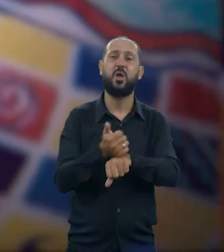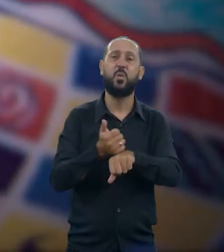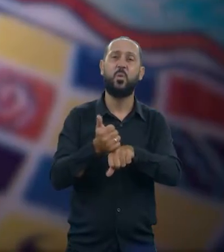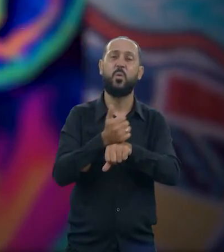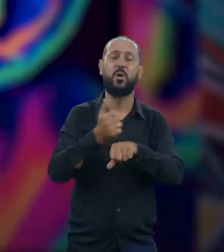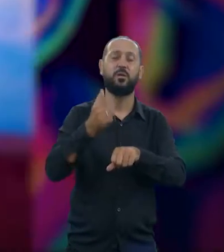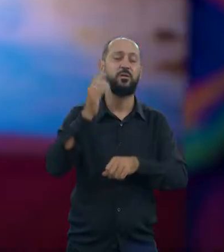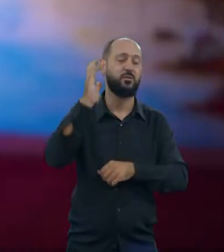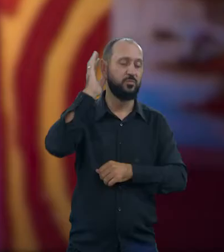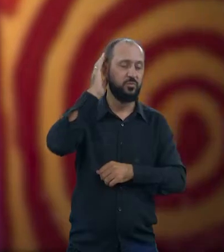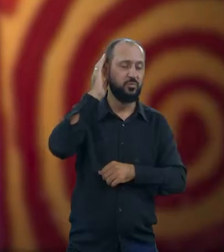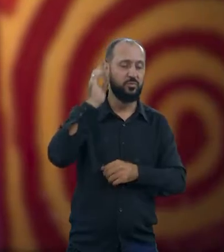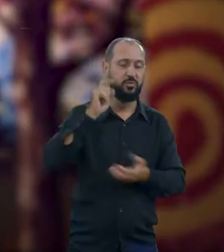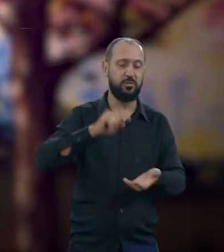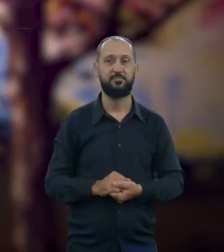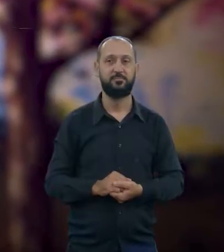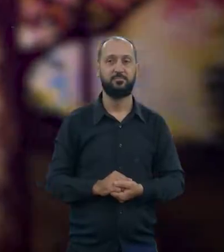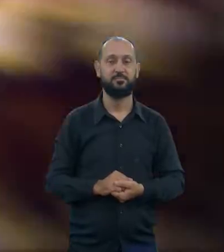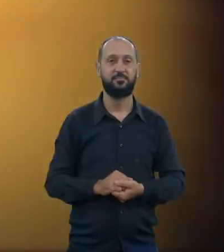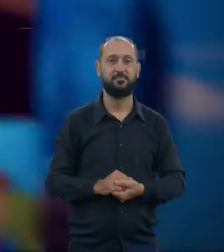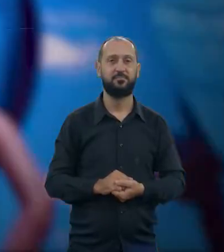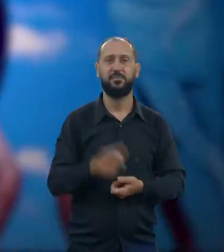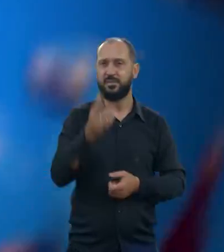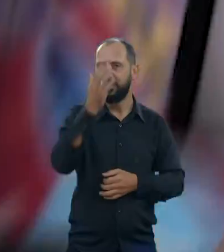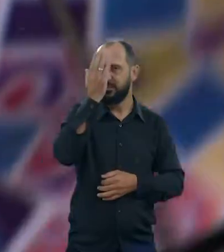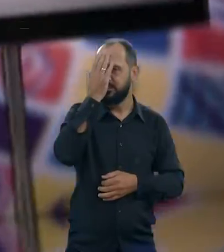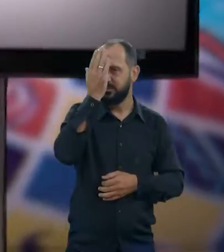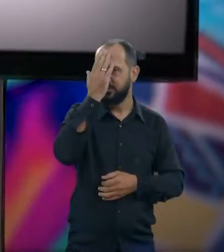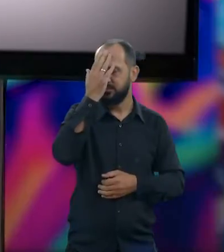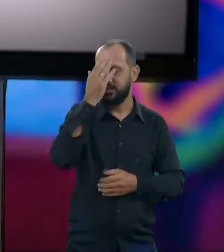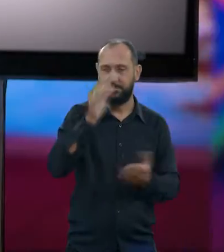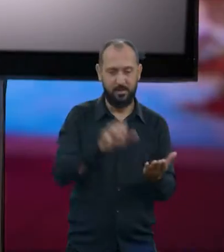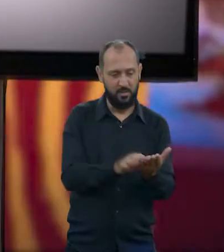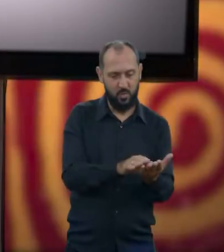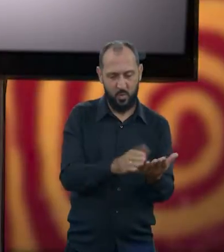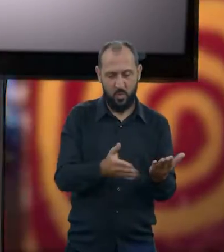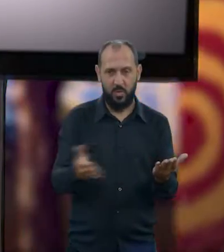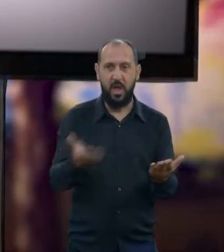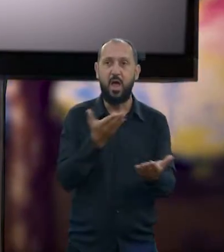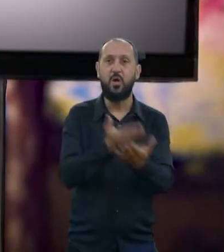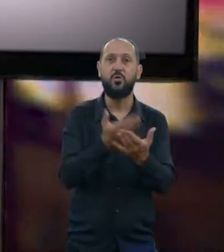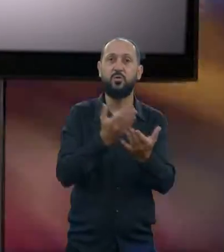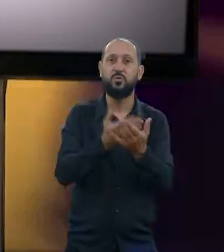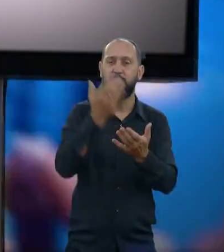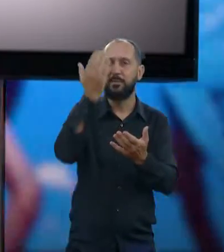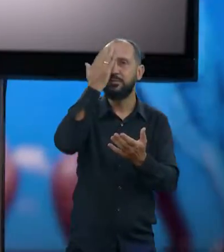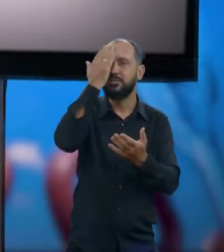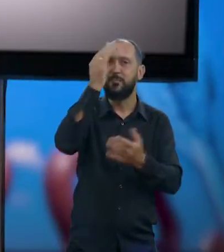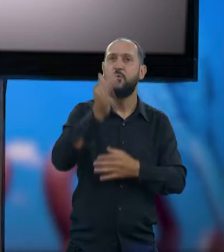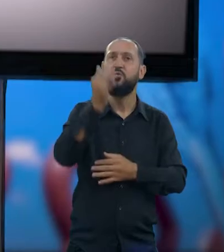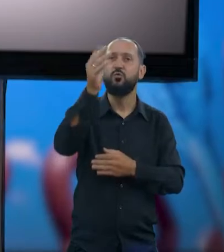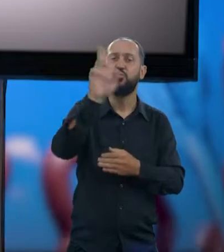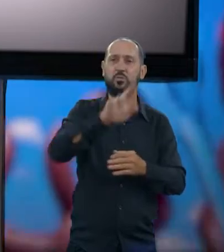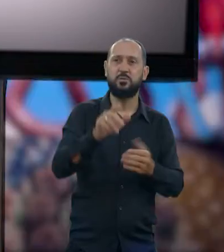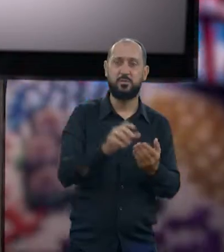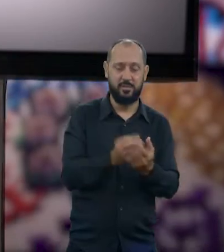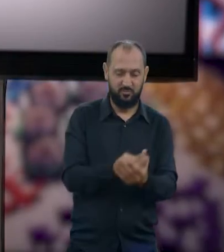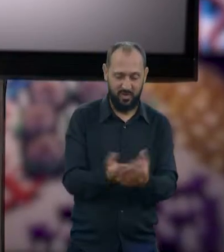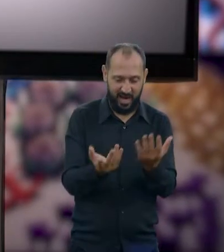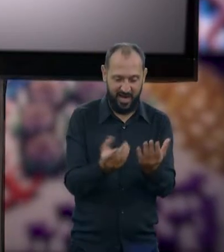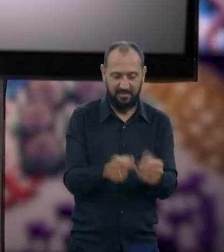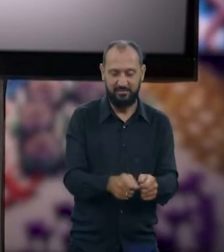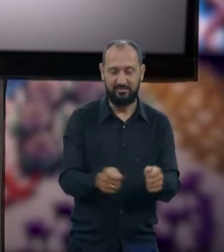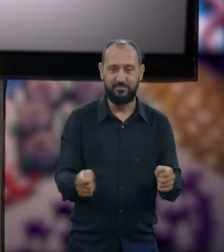a qualidade sonora do disco de vinil. Você sabia que a cartomancia é o estudo da adivinhação por meio de